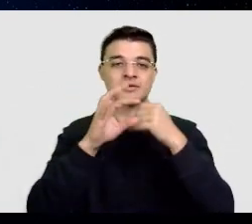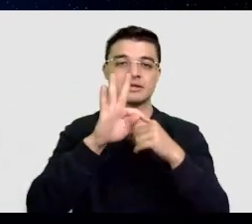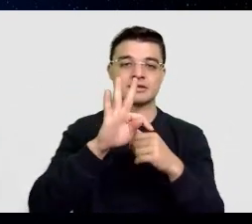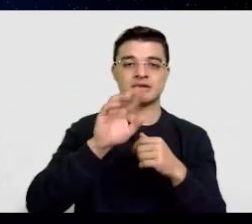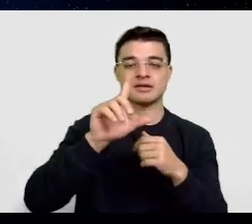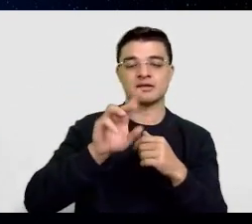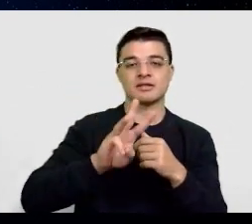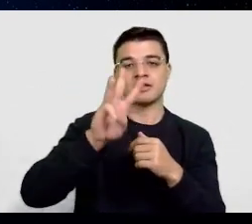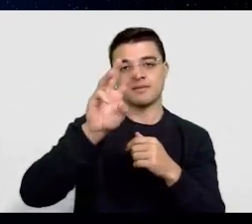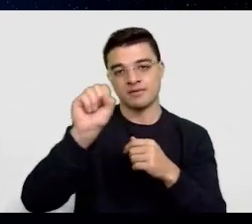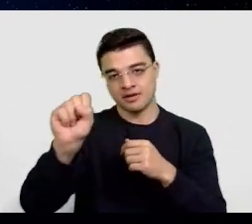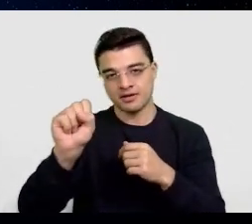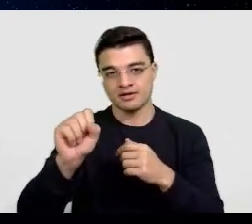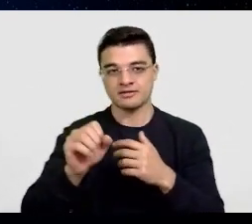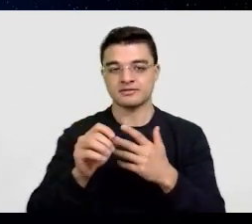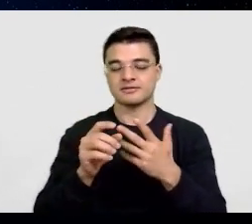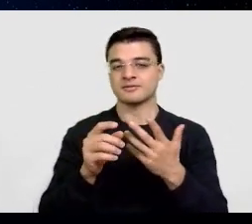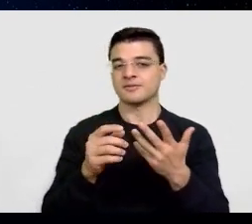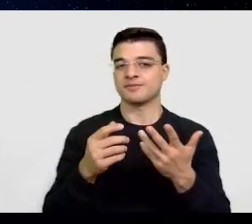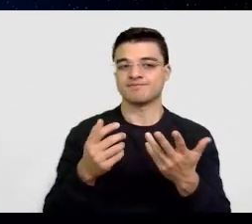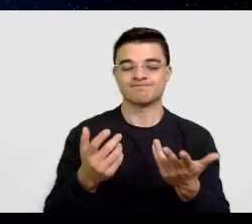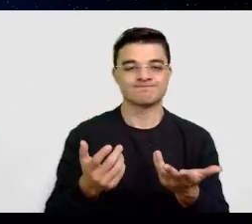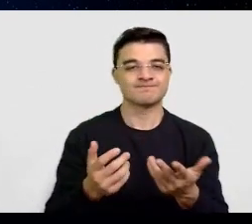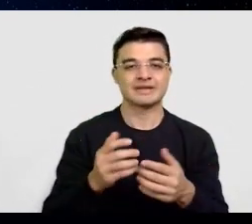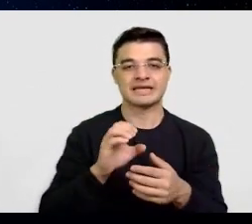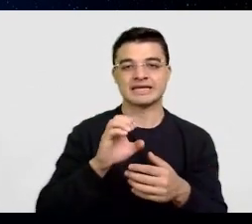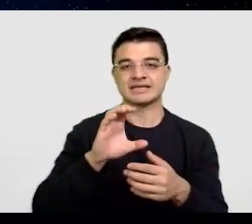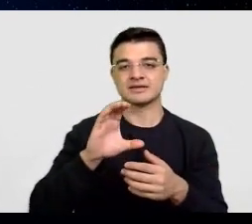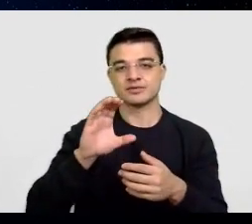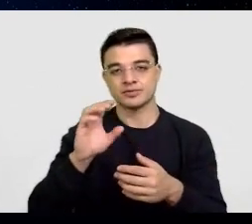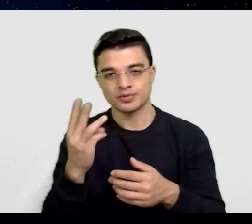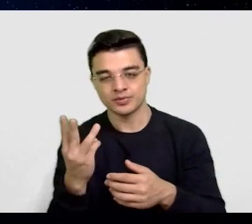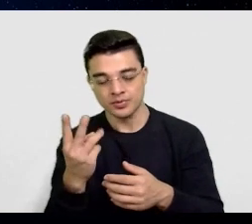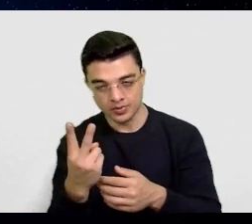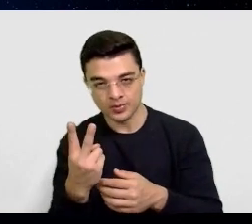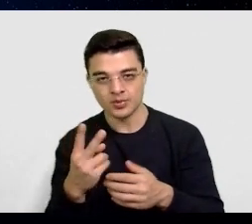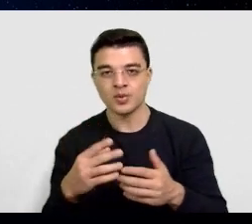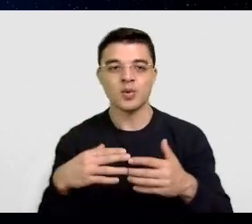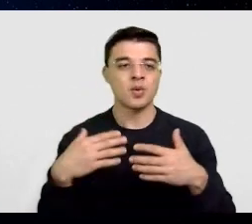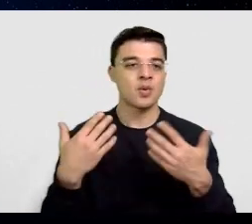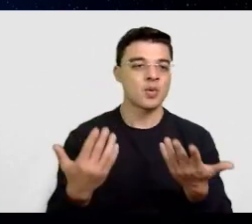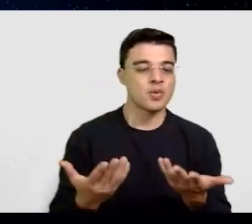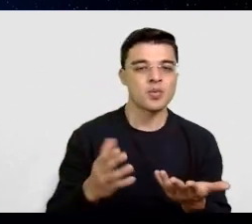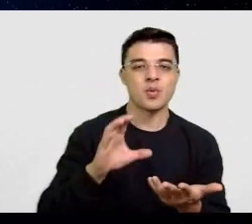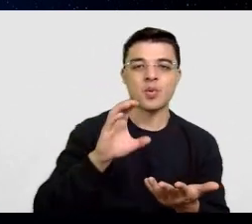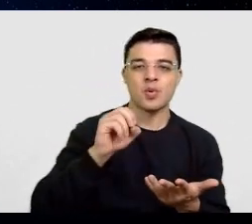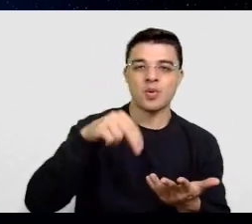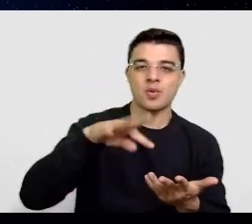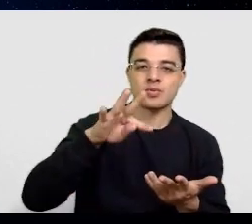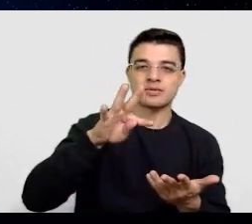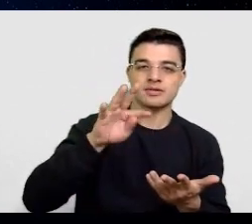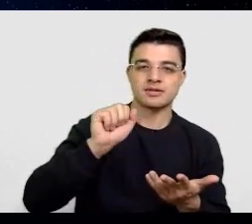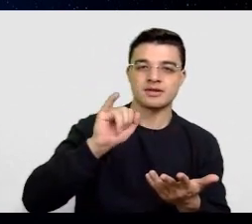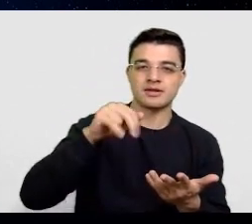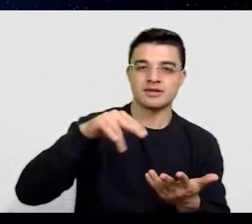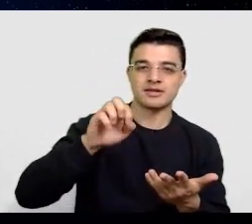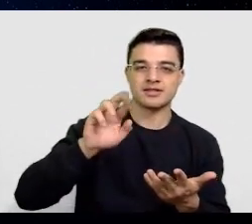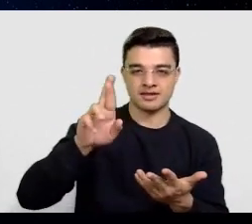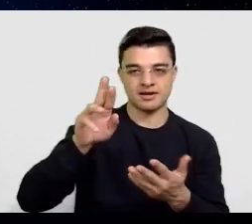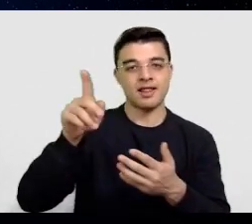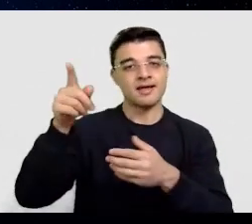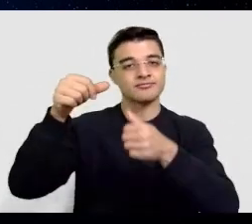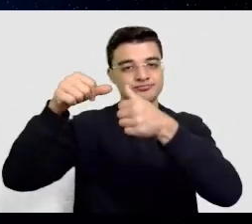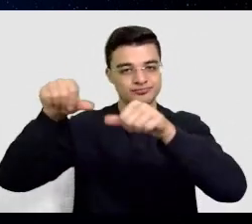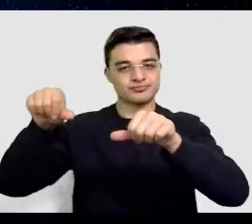e impersonar aquela instância de uma EC2, ou um container né, que esteja rodando lá na AWS.